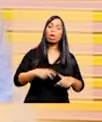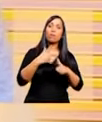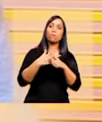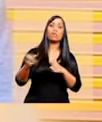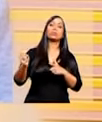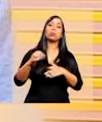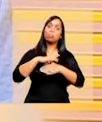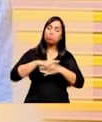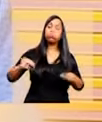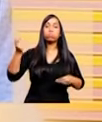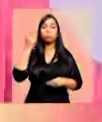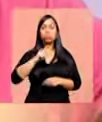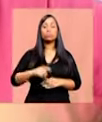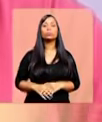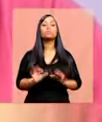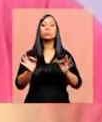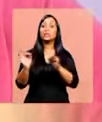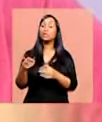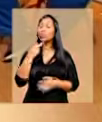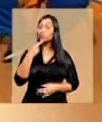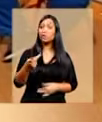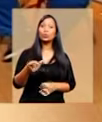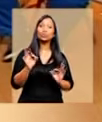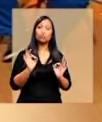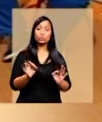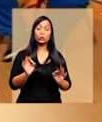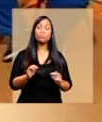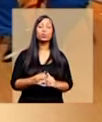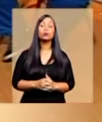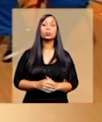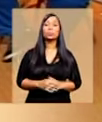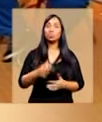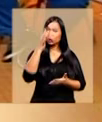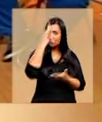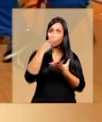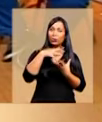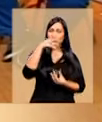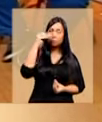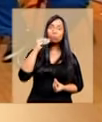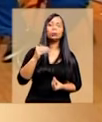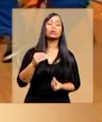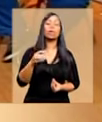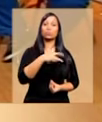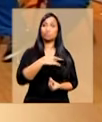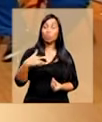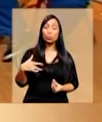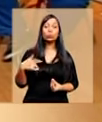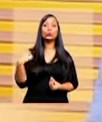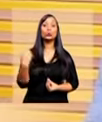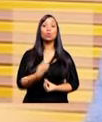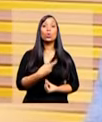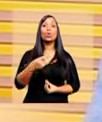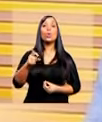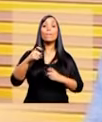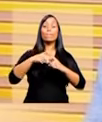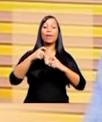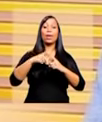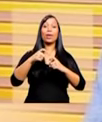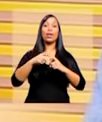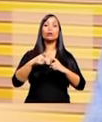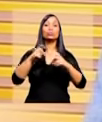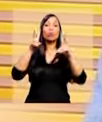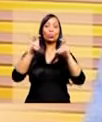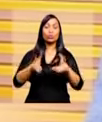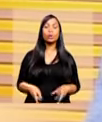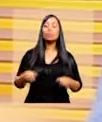você sair dessa com mais facilidade. Perfeito. Já que a gente está falando justamente de fé, espiritualidade e saúde, a gente foi ouvir um